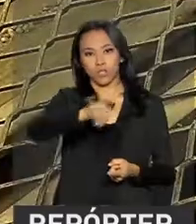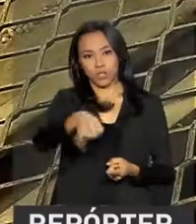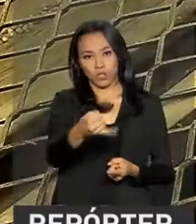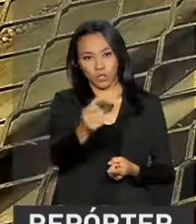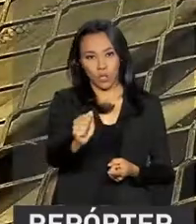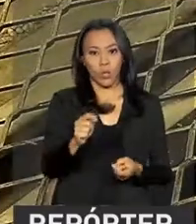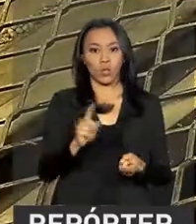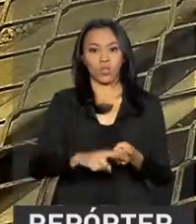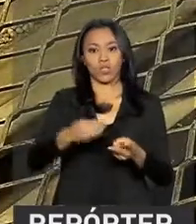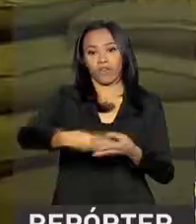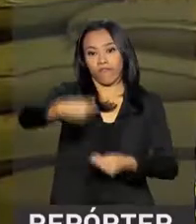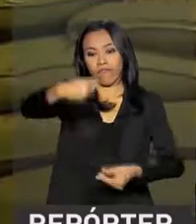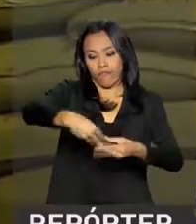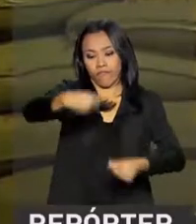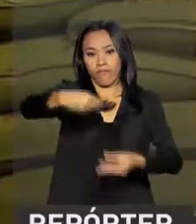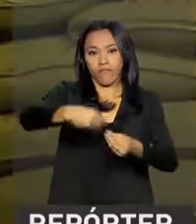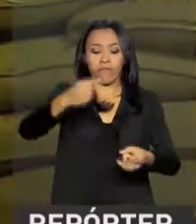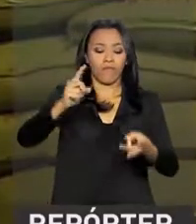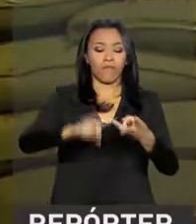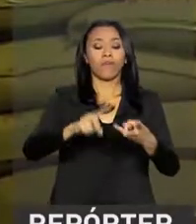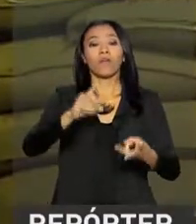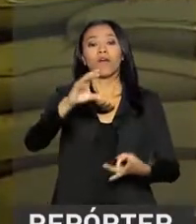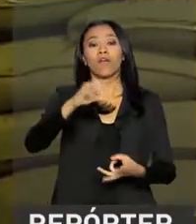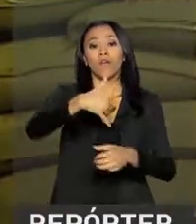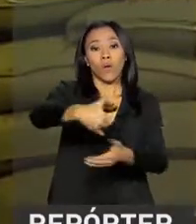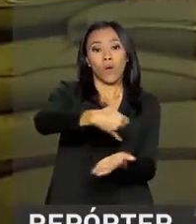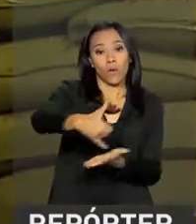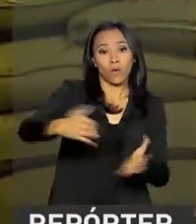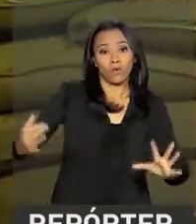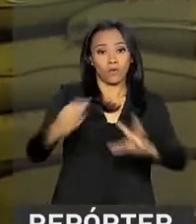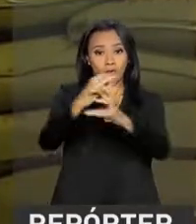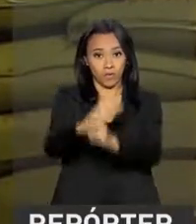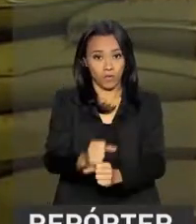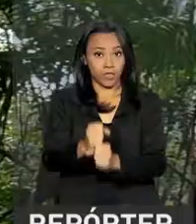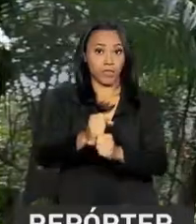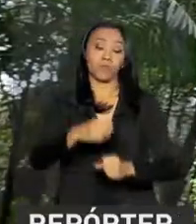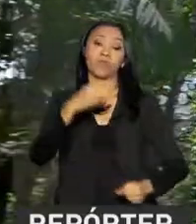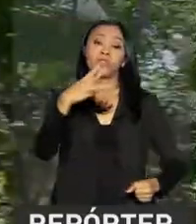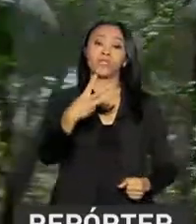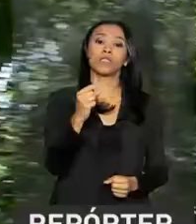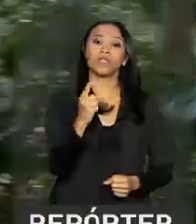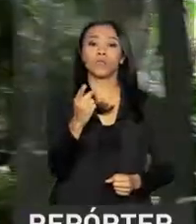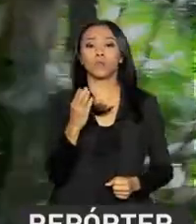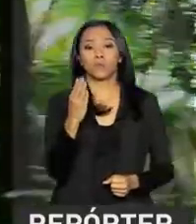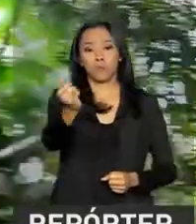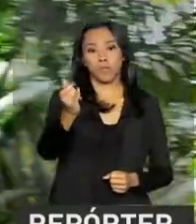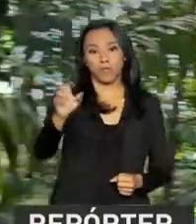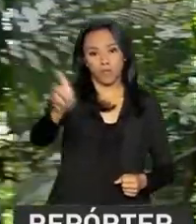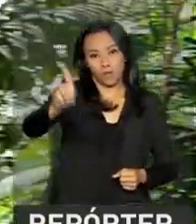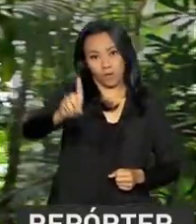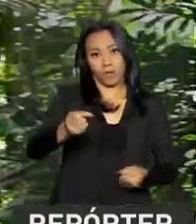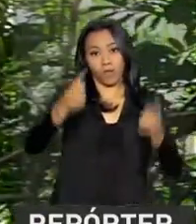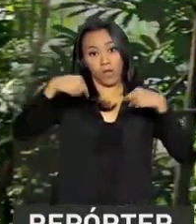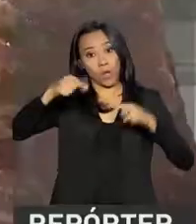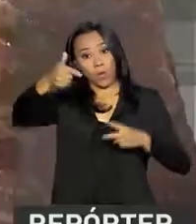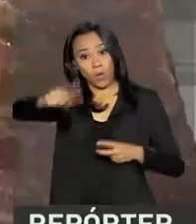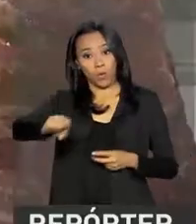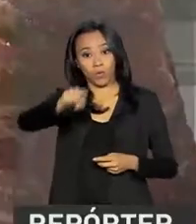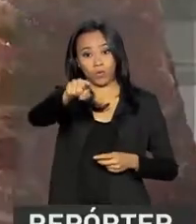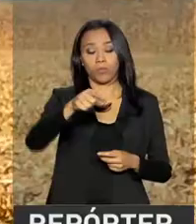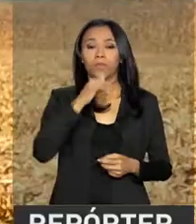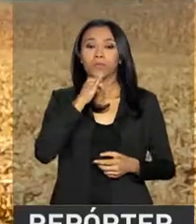farelo e óleo que somaram mais de 31 bilhões de dólares mas produtos como os de origem florestal